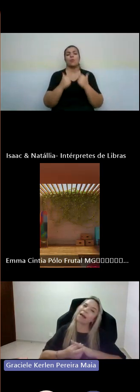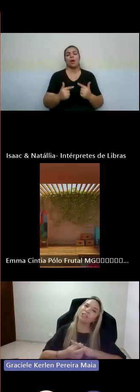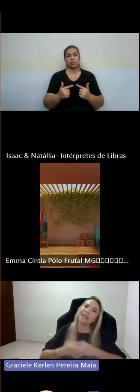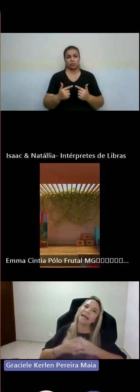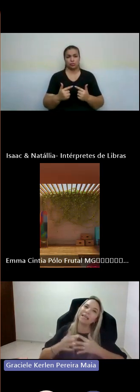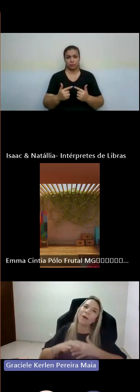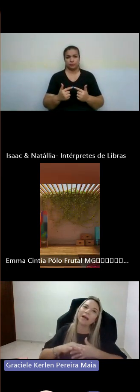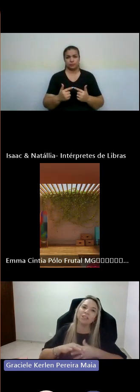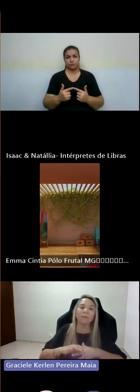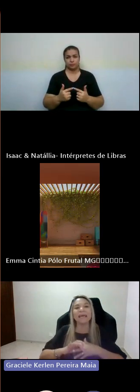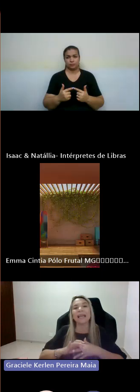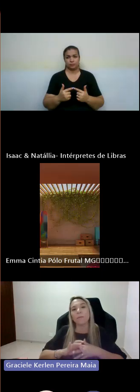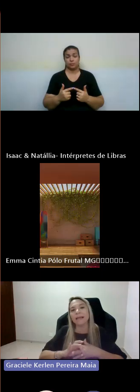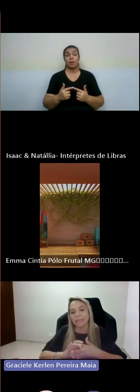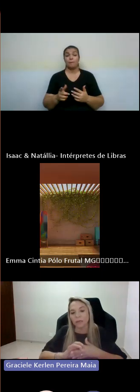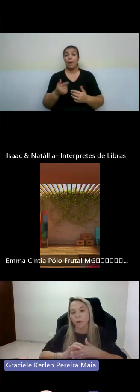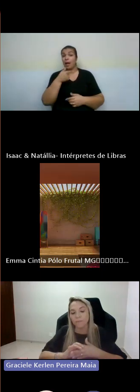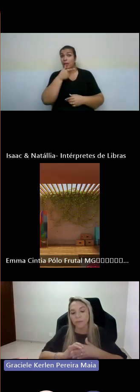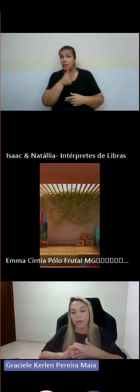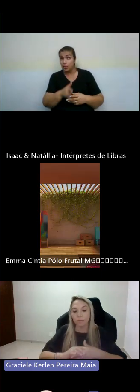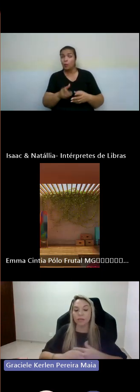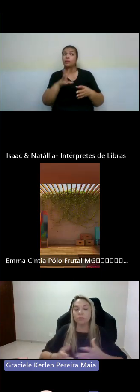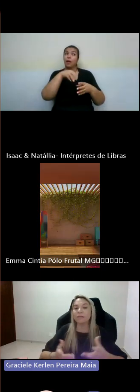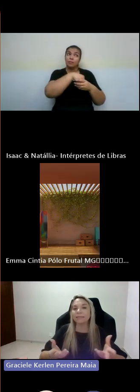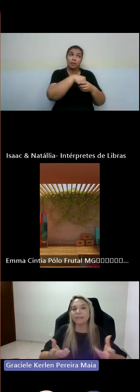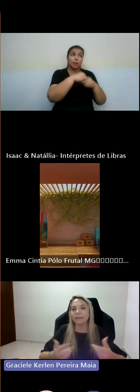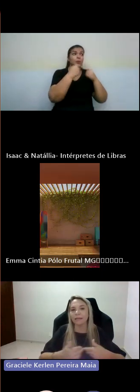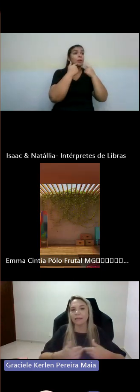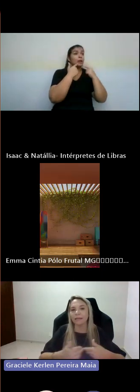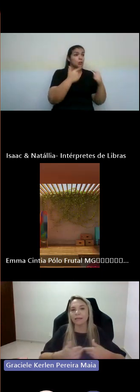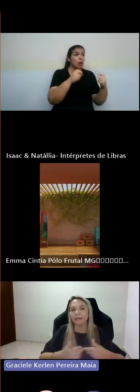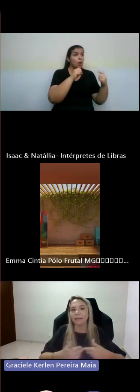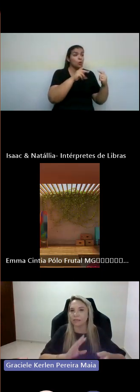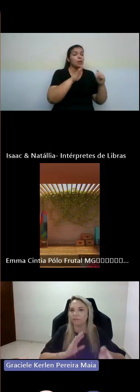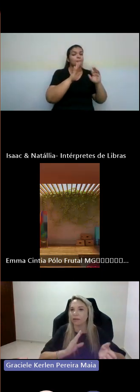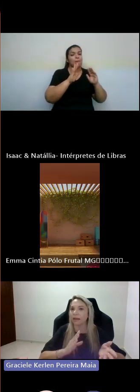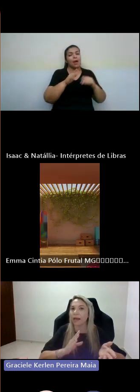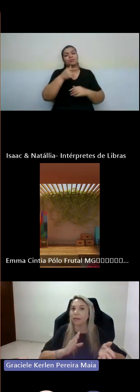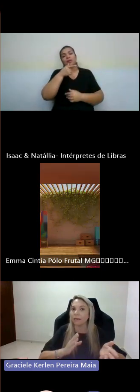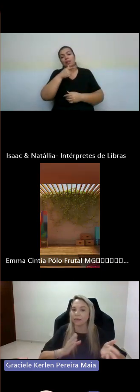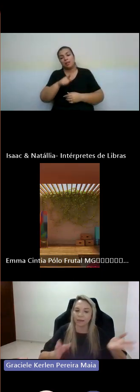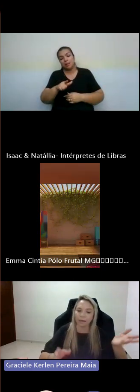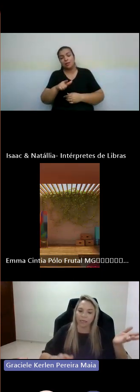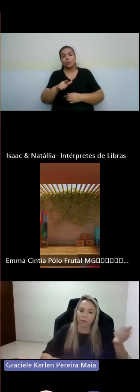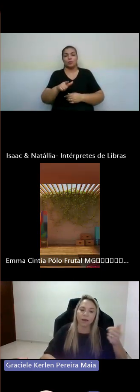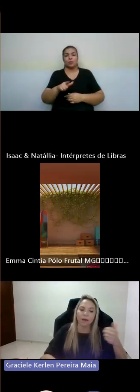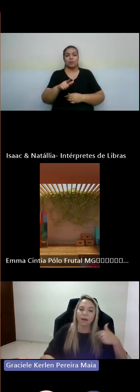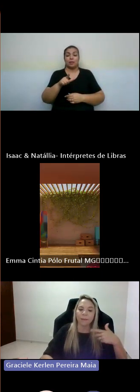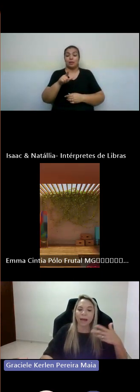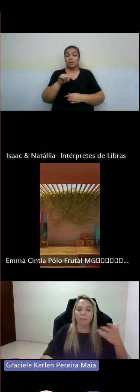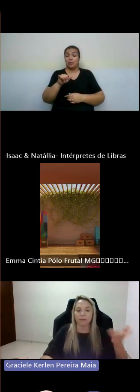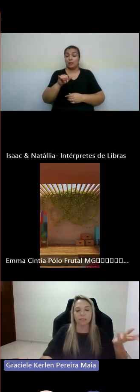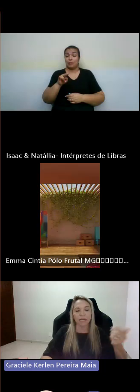fazer parte da linguagem, mas ela é uma língua. Por isso da sigla, né? Libras significa LI,